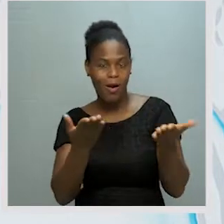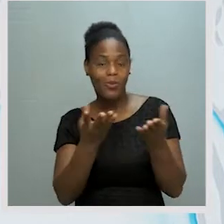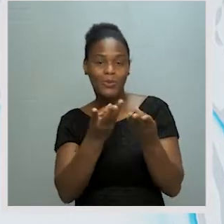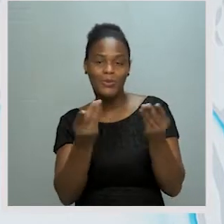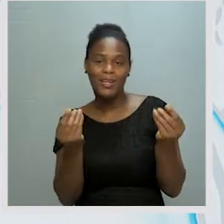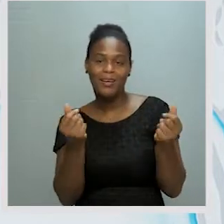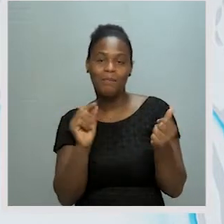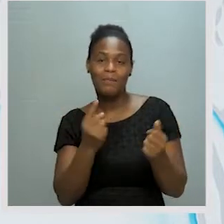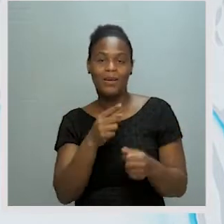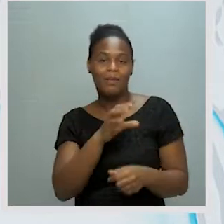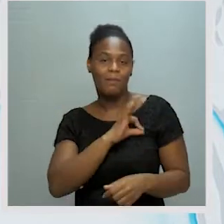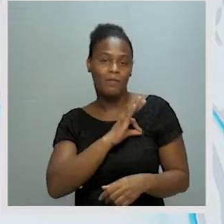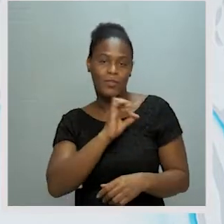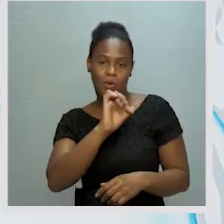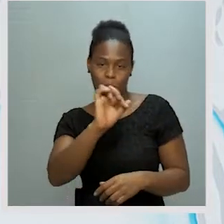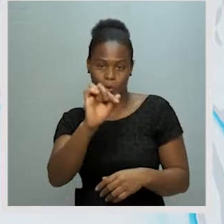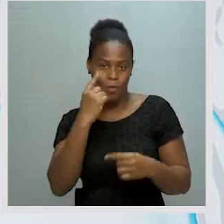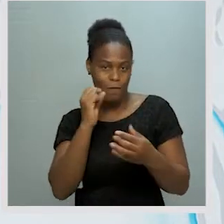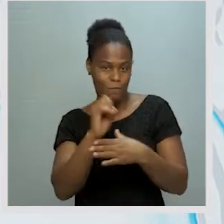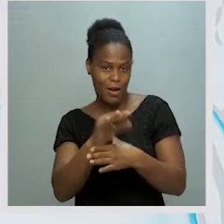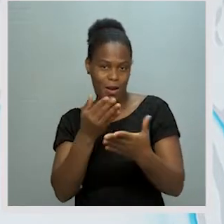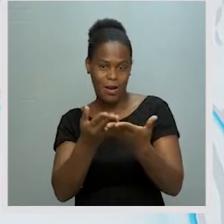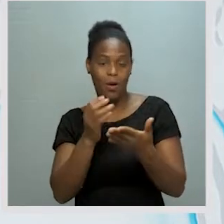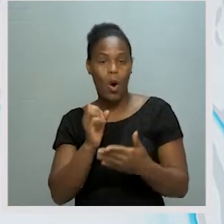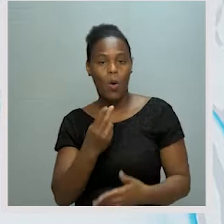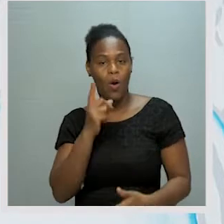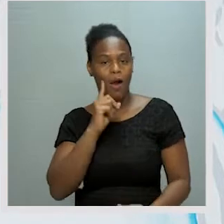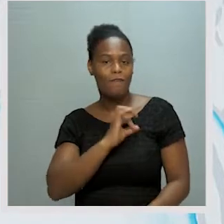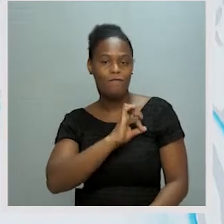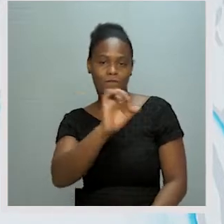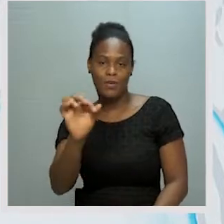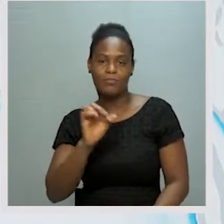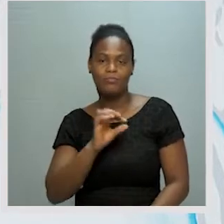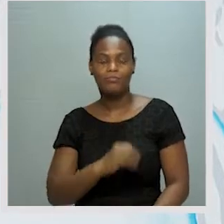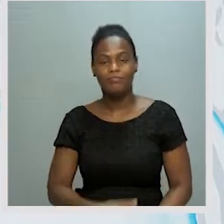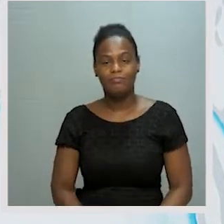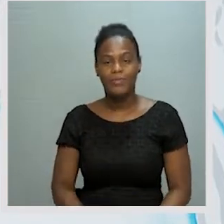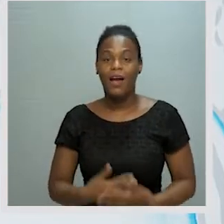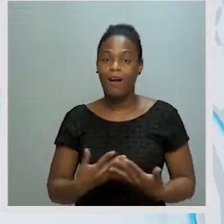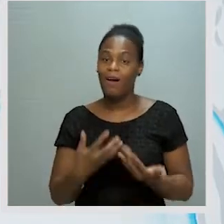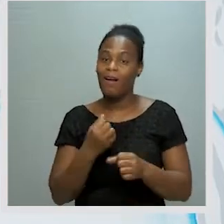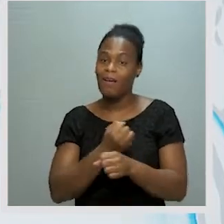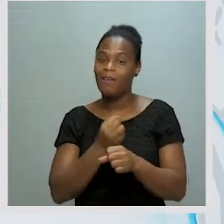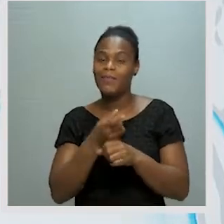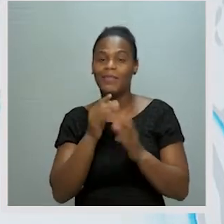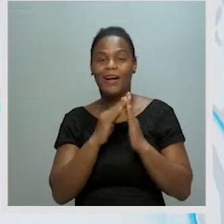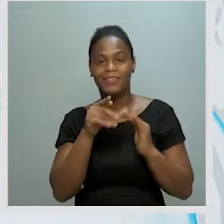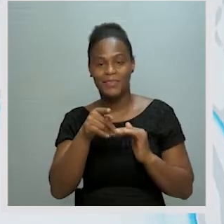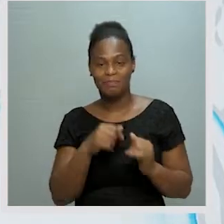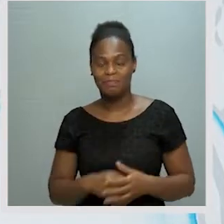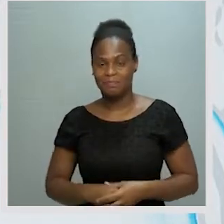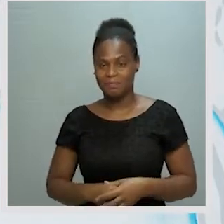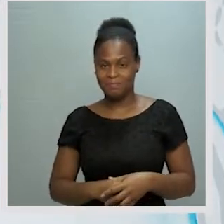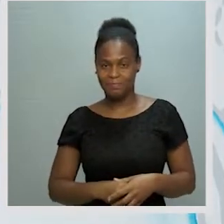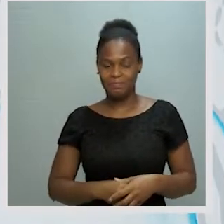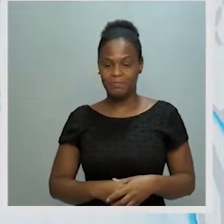o resultado ao vosso professor ou à vossa professora. E a tarefa consiste no